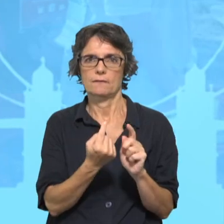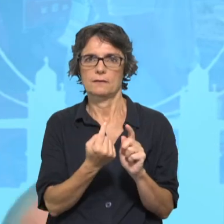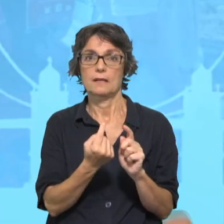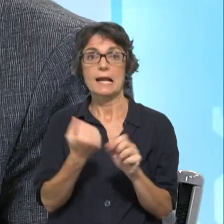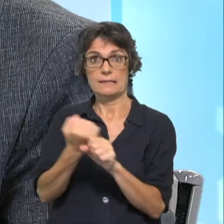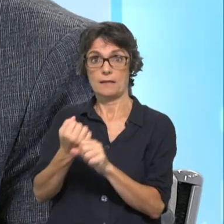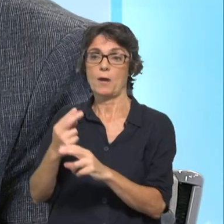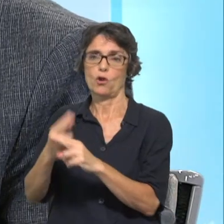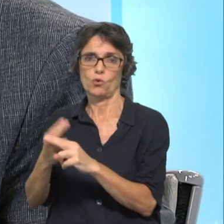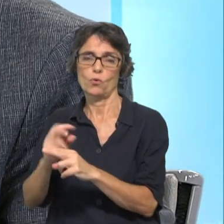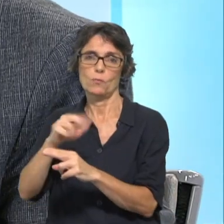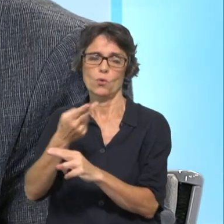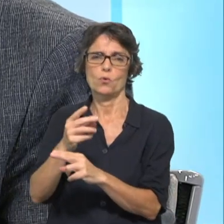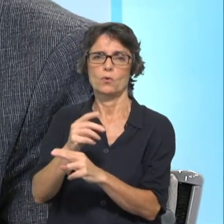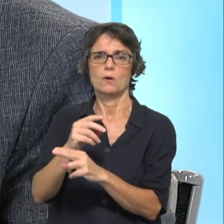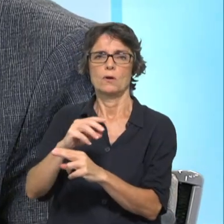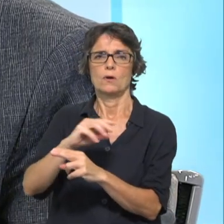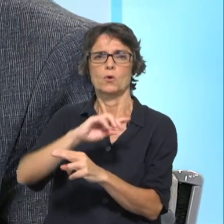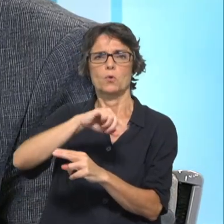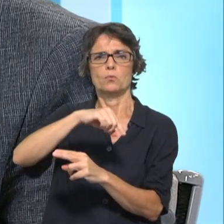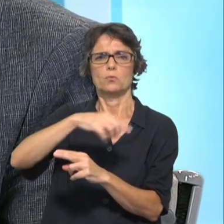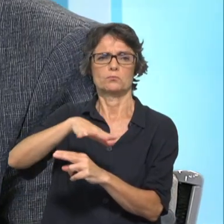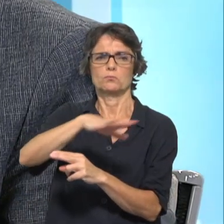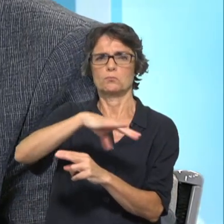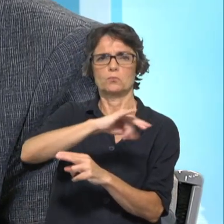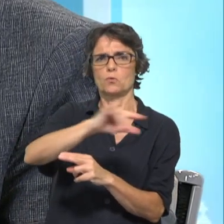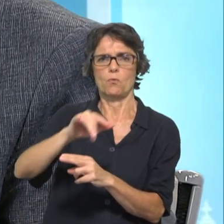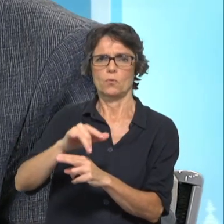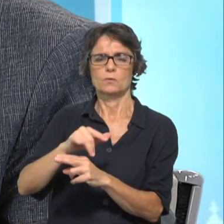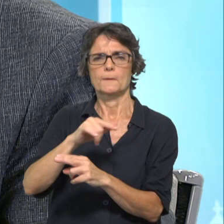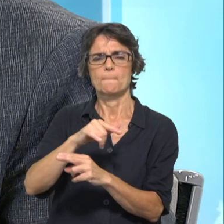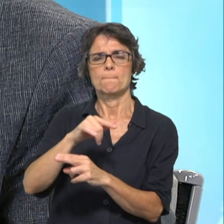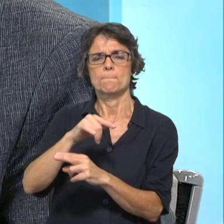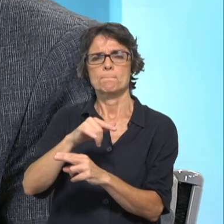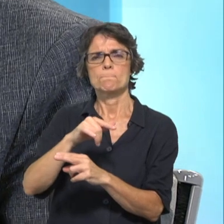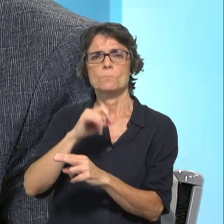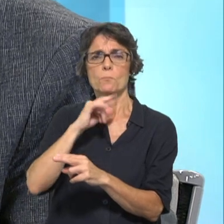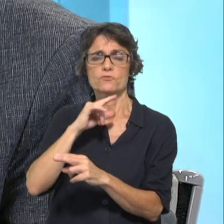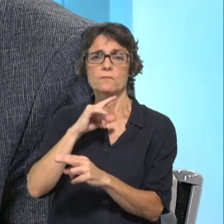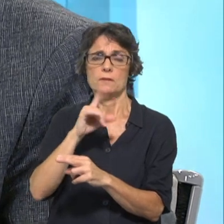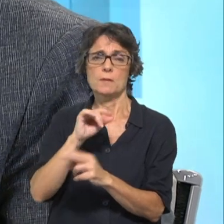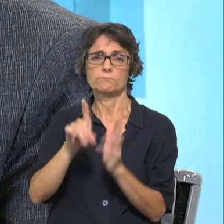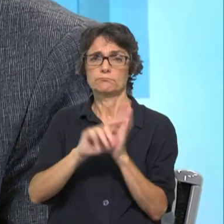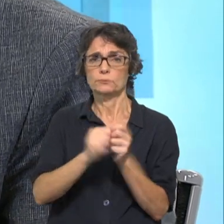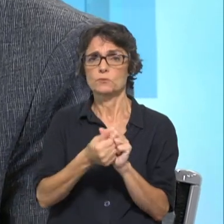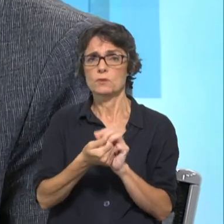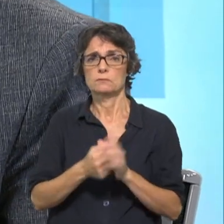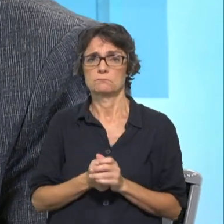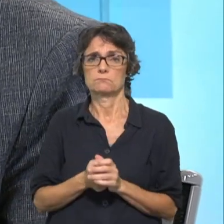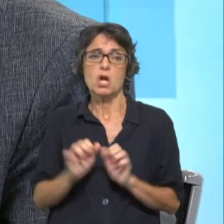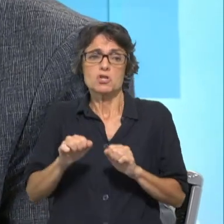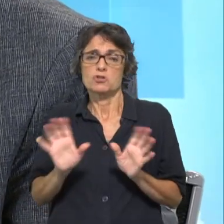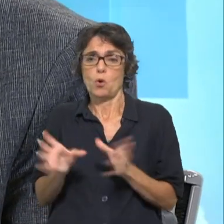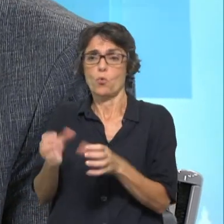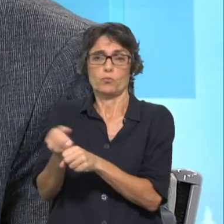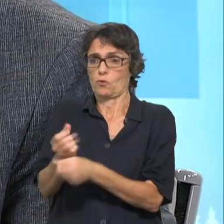partir de Roma, seja de outras geografias, várias vezes já foi dito que pode levar à alteração da norma. Sim, está assumido nos grupos de trabalho,